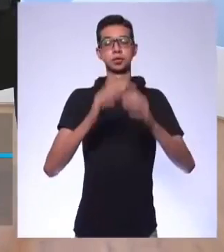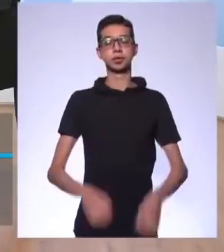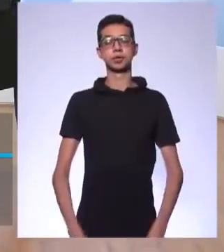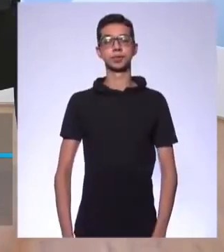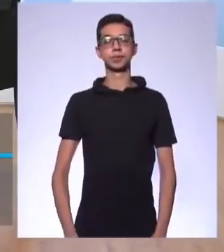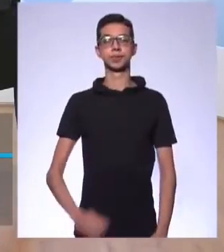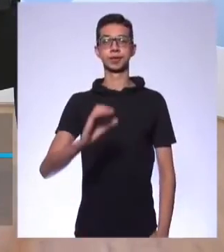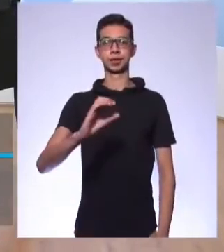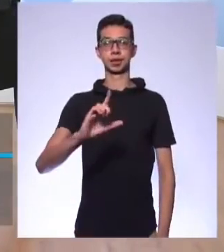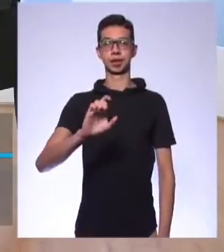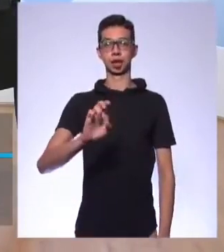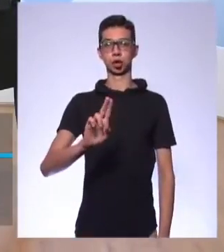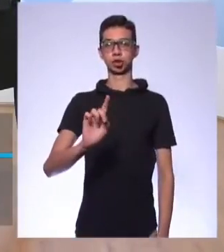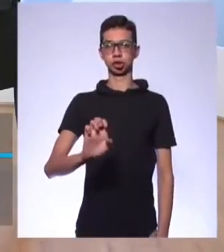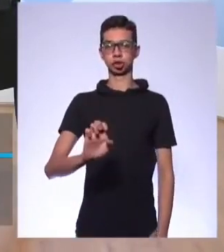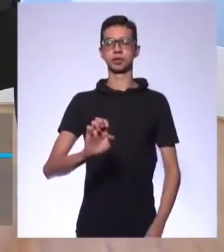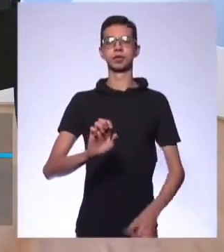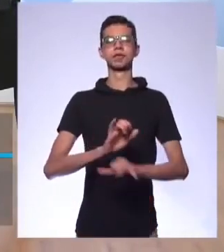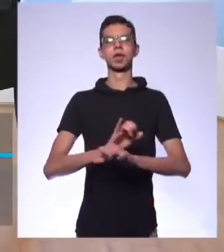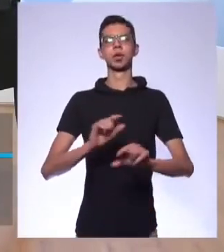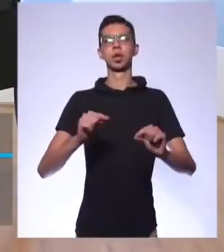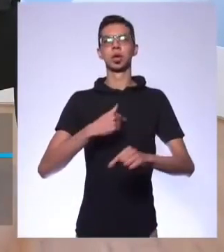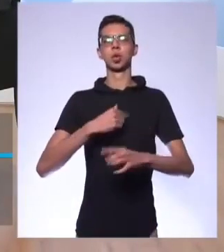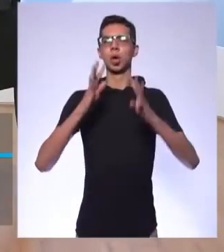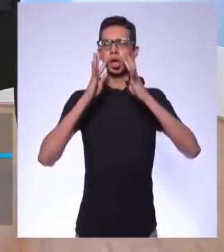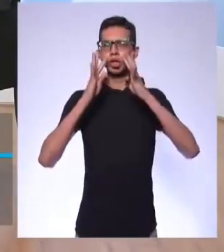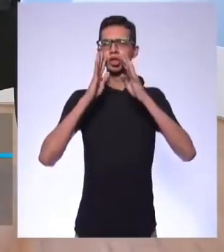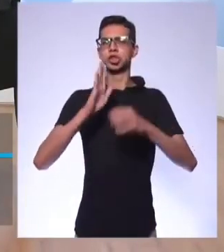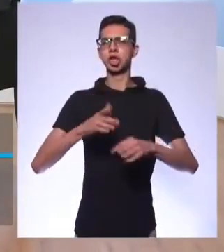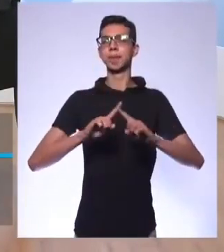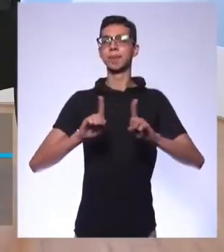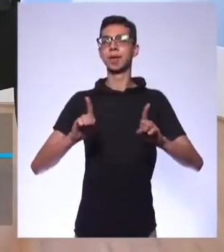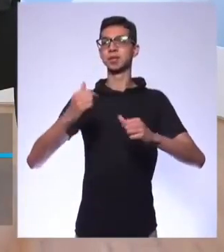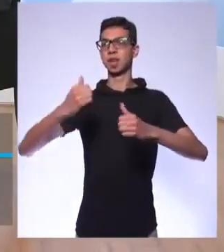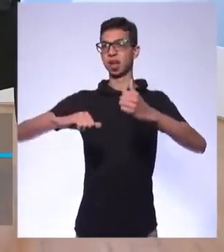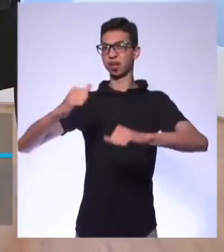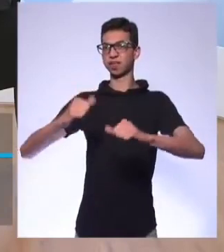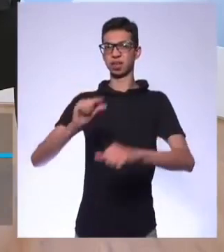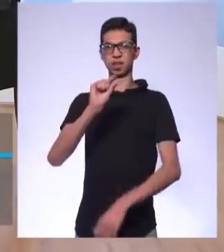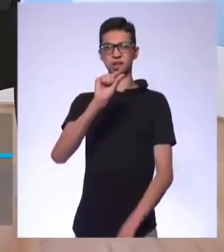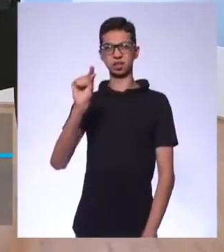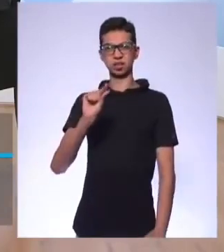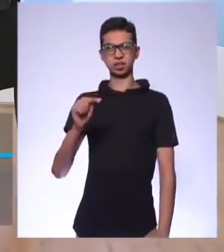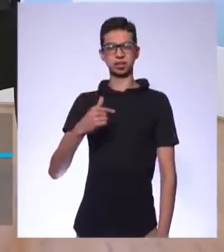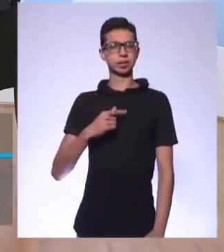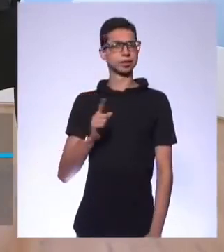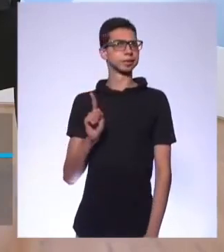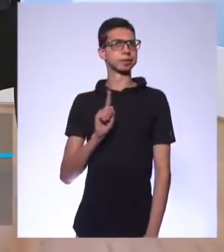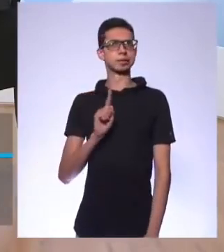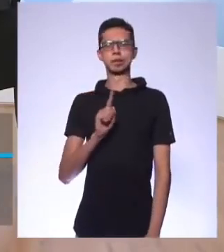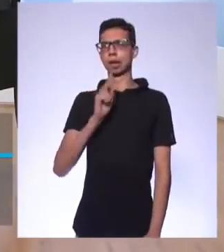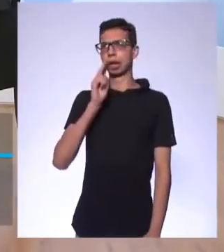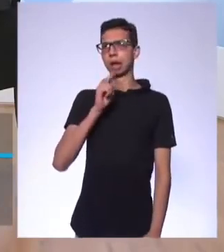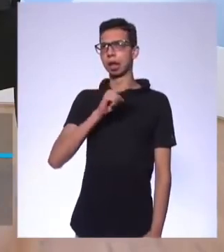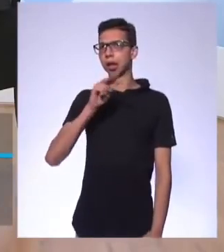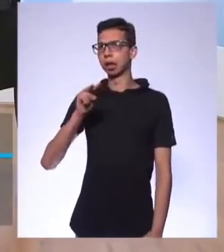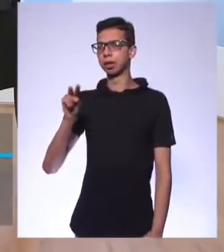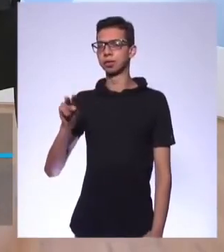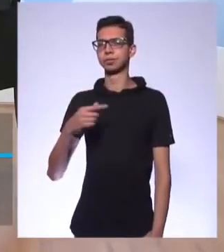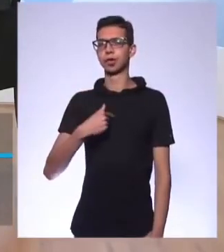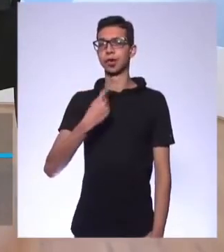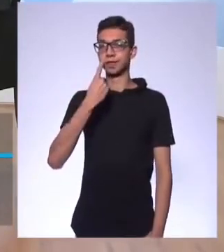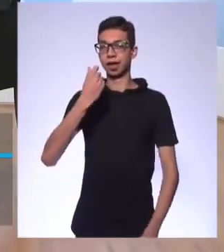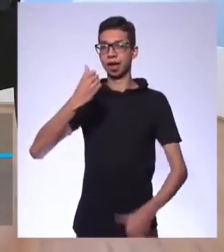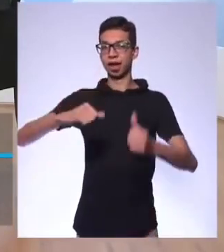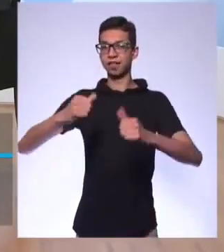A Cleude, ela diz, já assisti, mas por essas avaliações, não. Quer dizer, ela assistiu, mas se fosse por essa